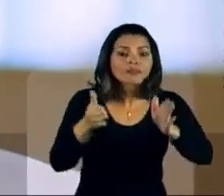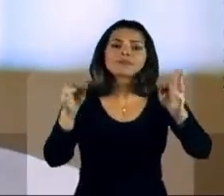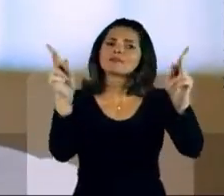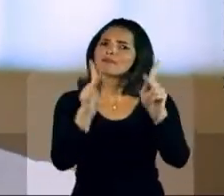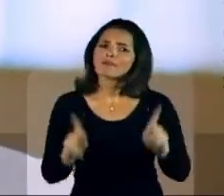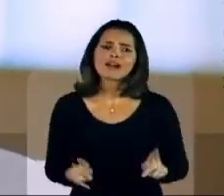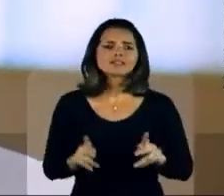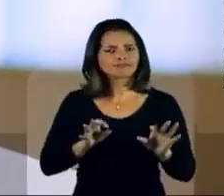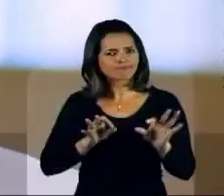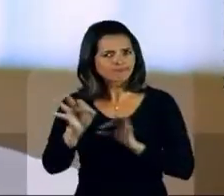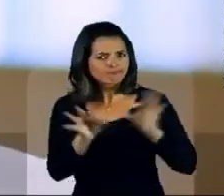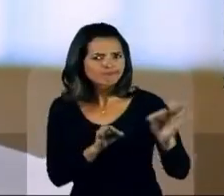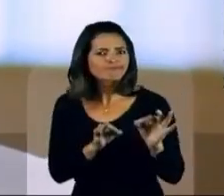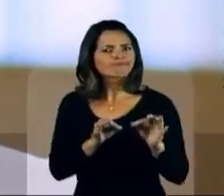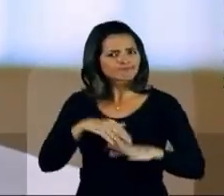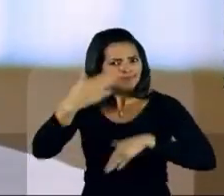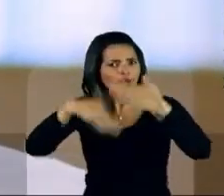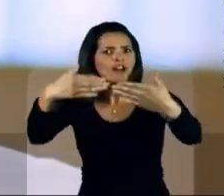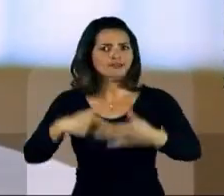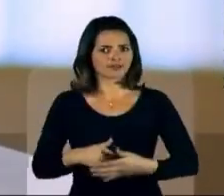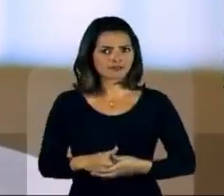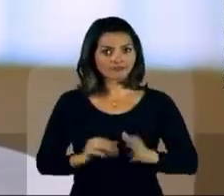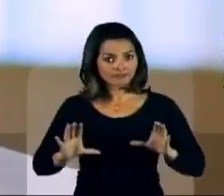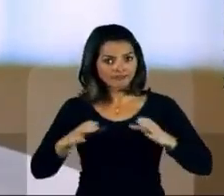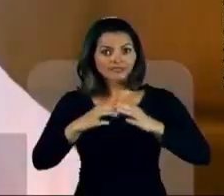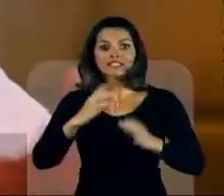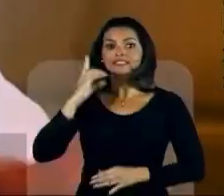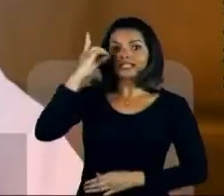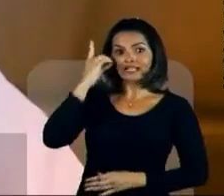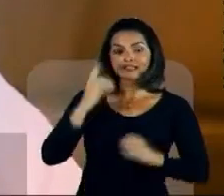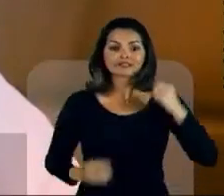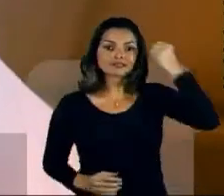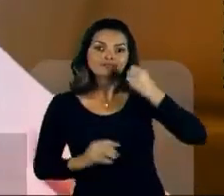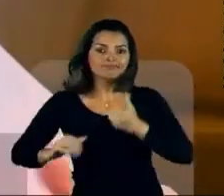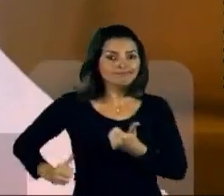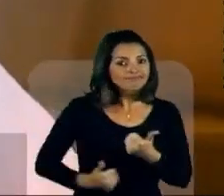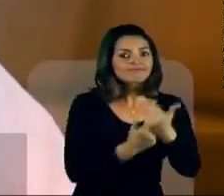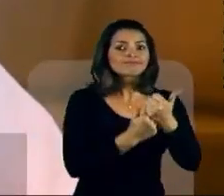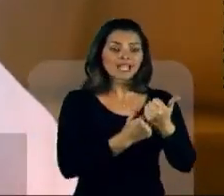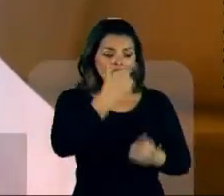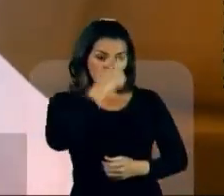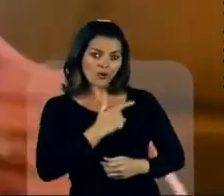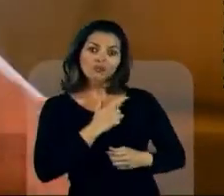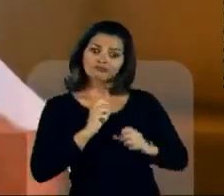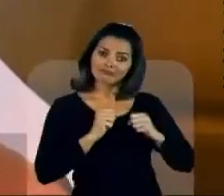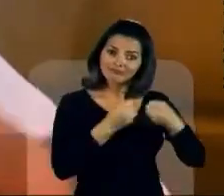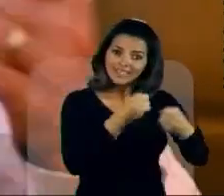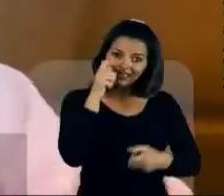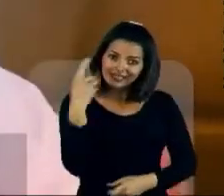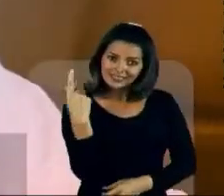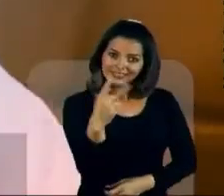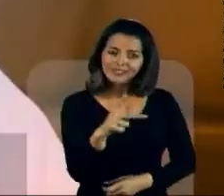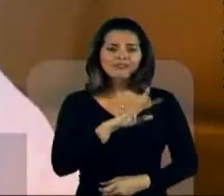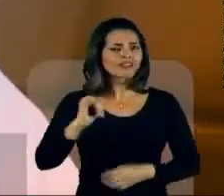que estamos no caminho da paz, da ordem e do progresso. Essa bancada, mais afinada comigo, que defendo os